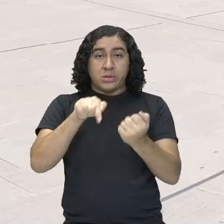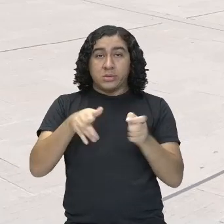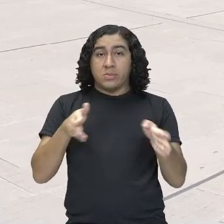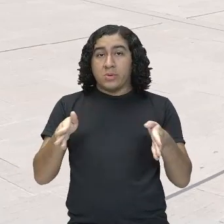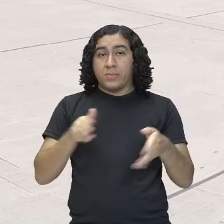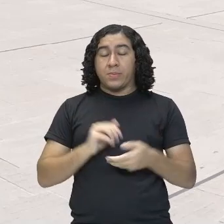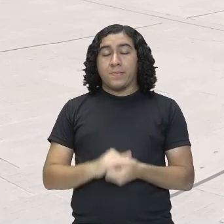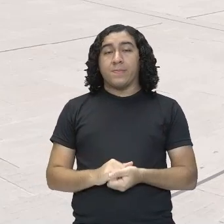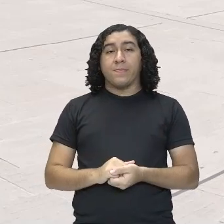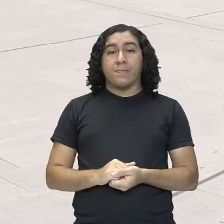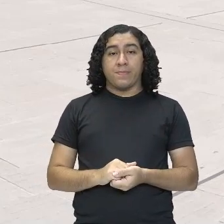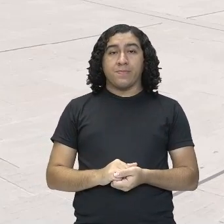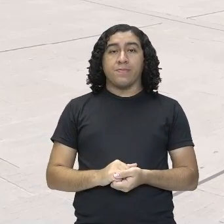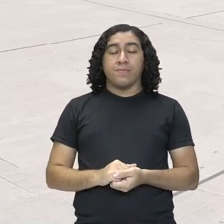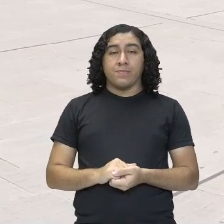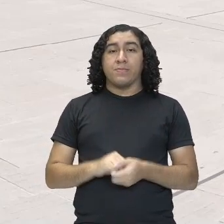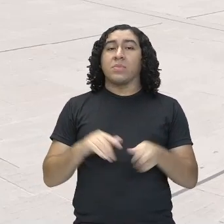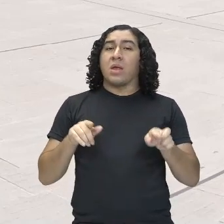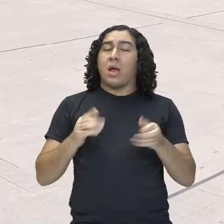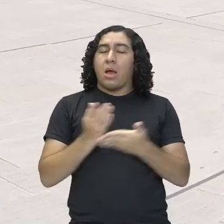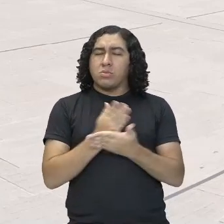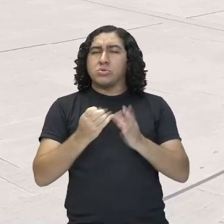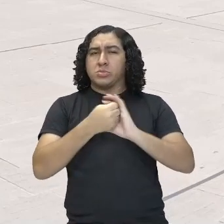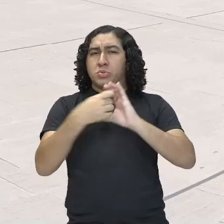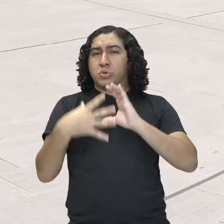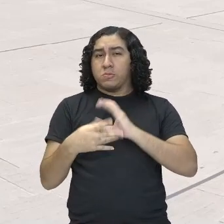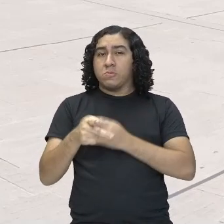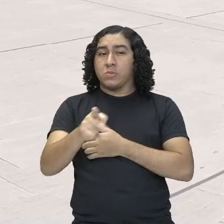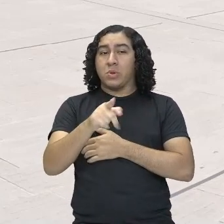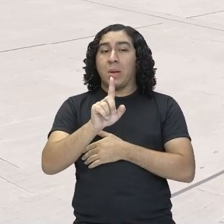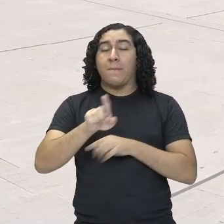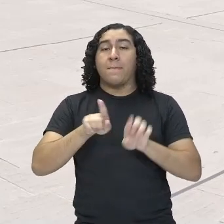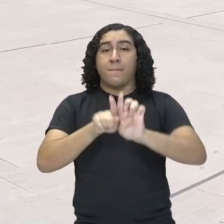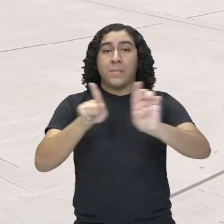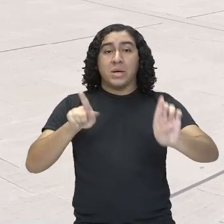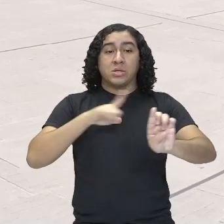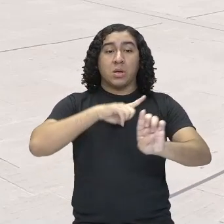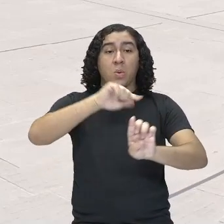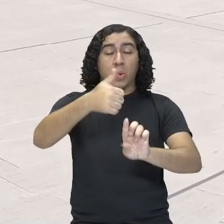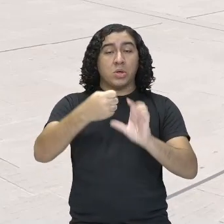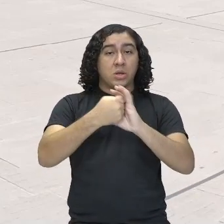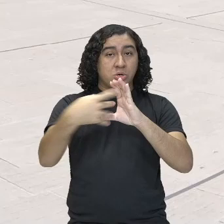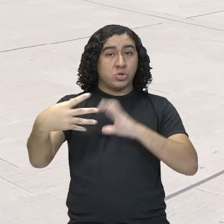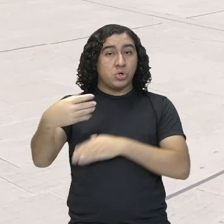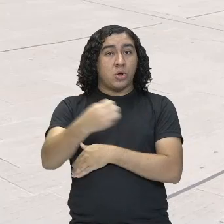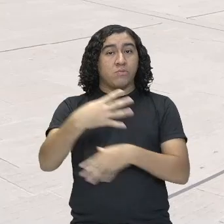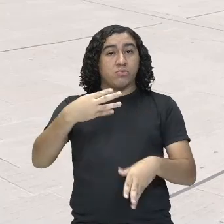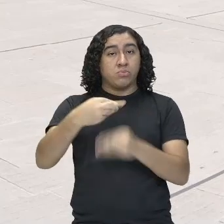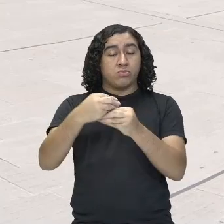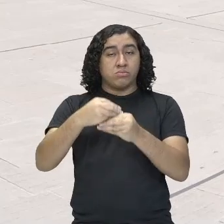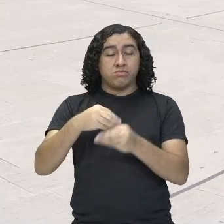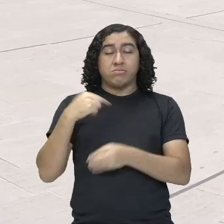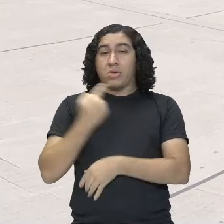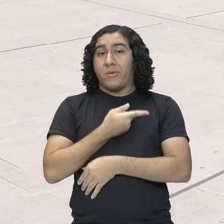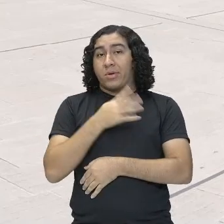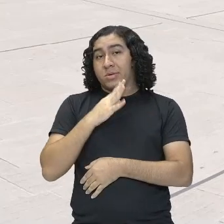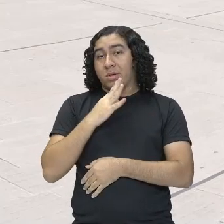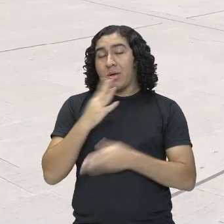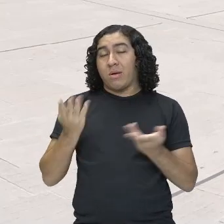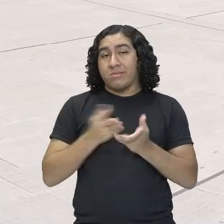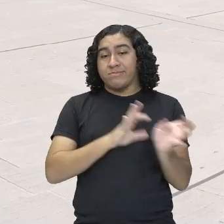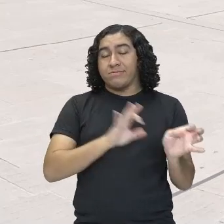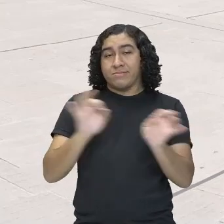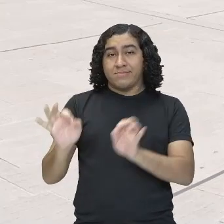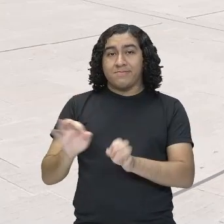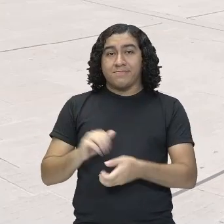algumas características vão ser preservadas deste período, mas serão inseridas outras características que vamos conhecer ao longo da